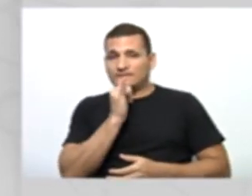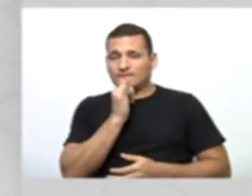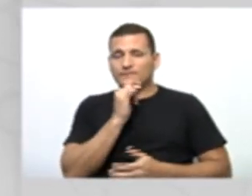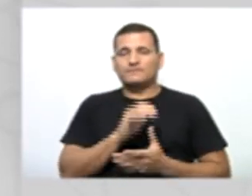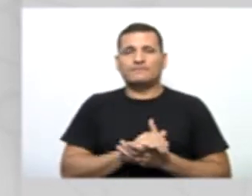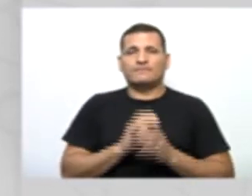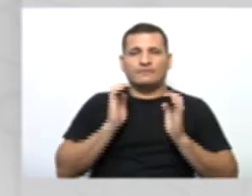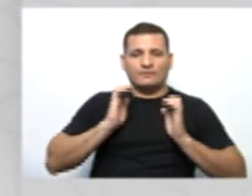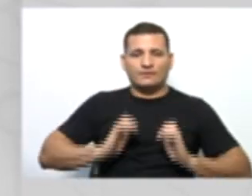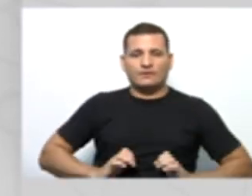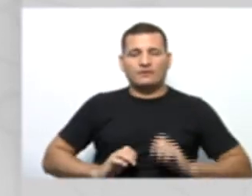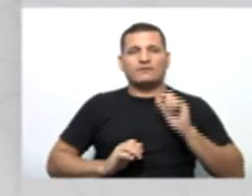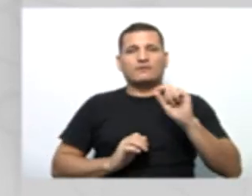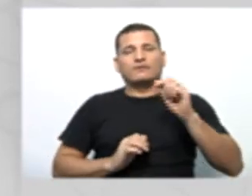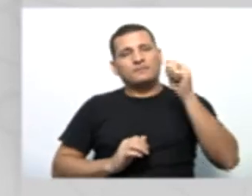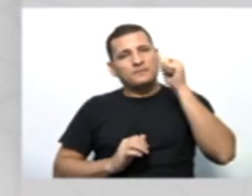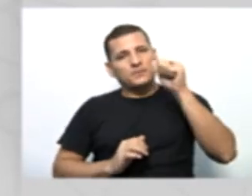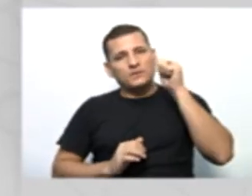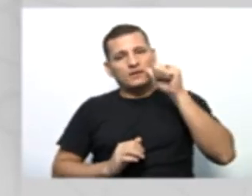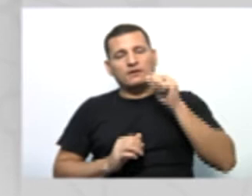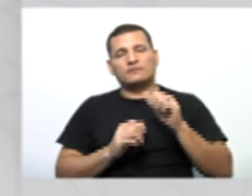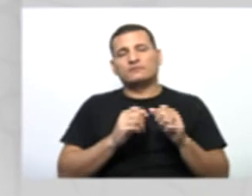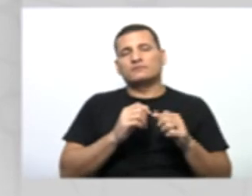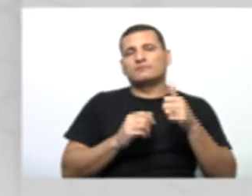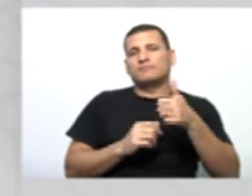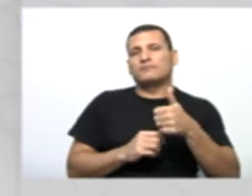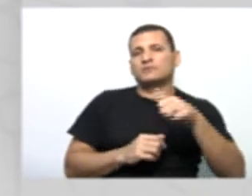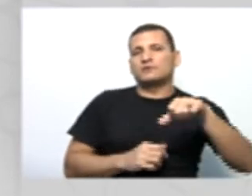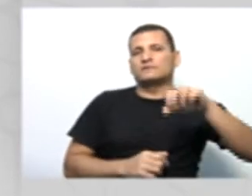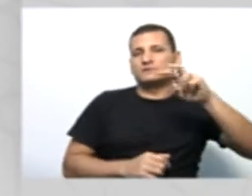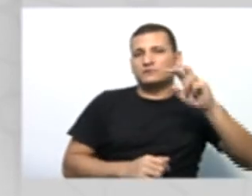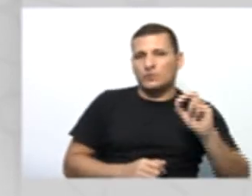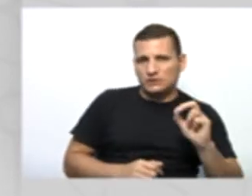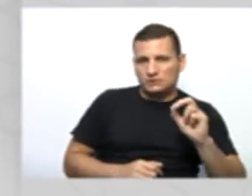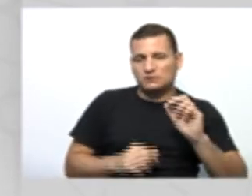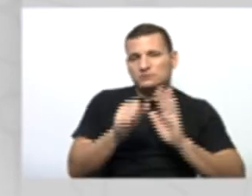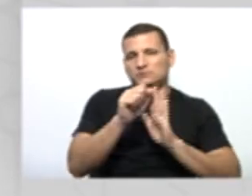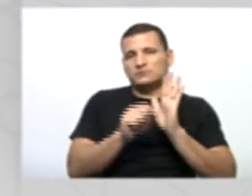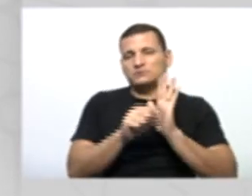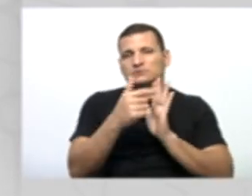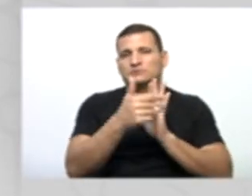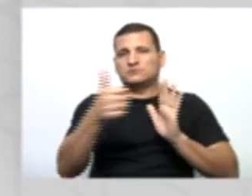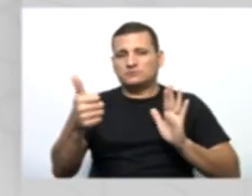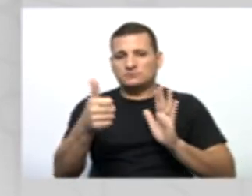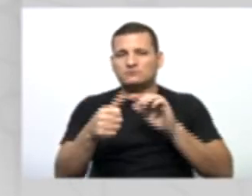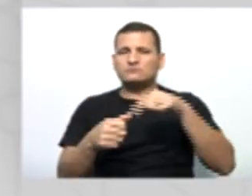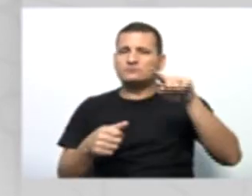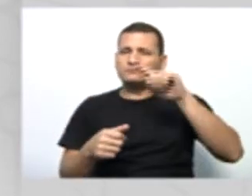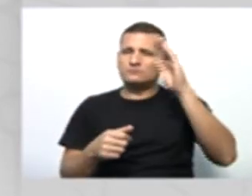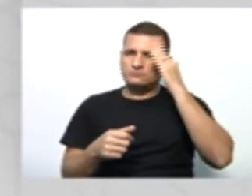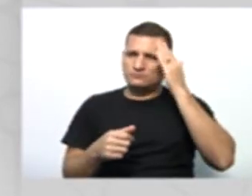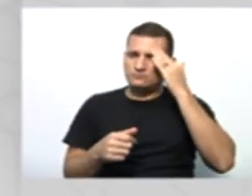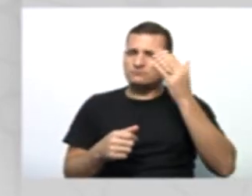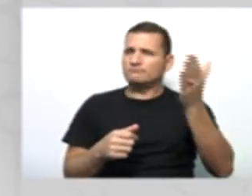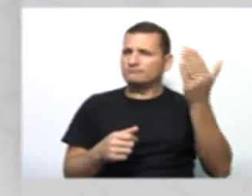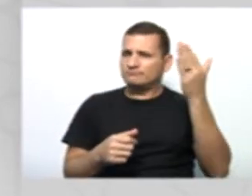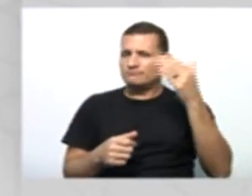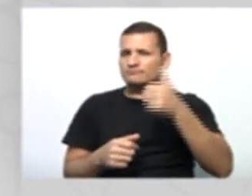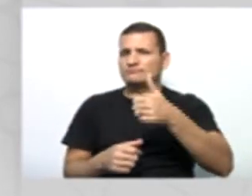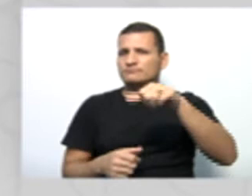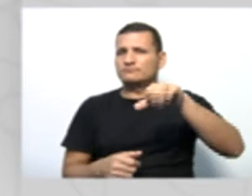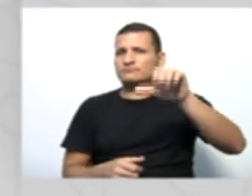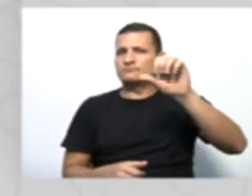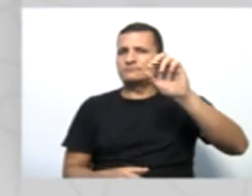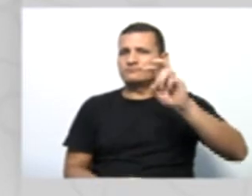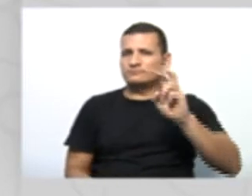mulher nos anos 50 e no século XXI. Né? Nós sabemos que na década de 50, na década